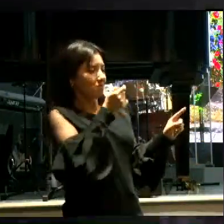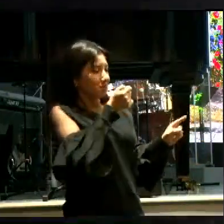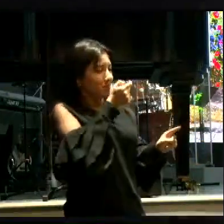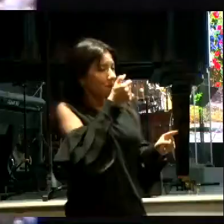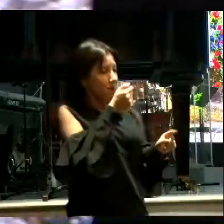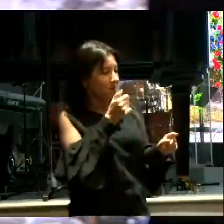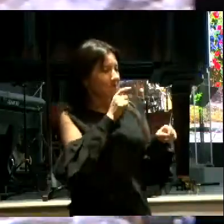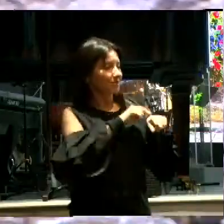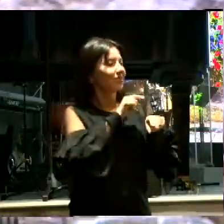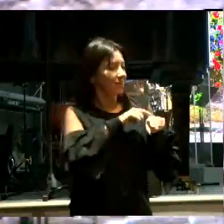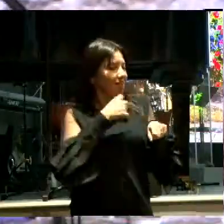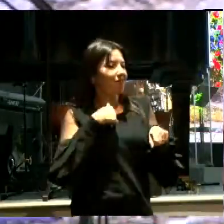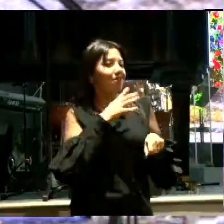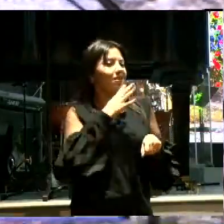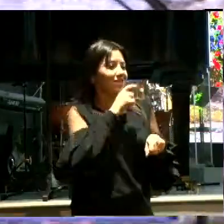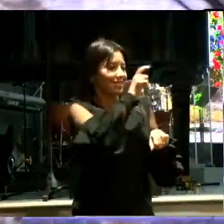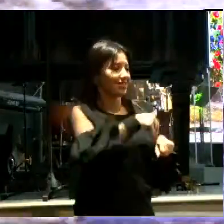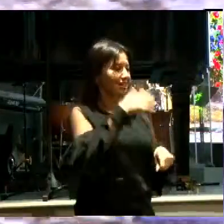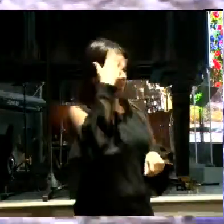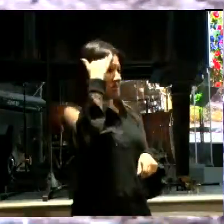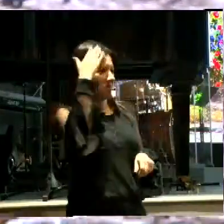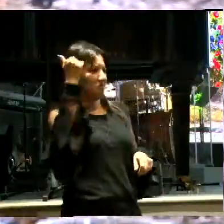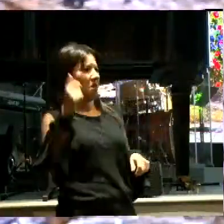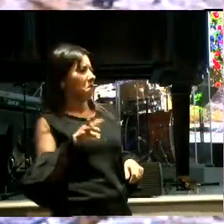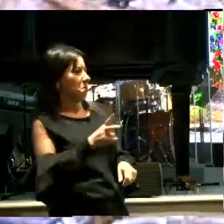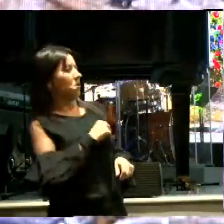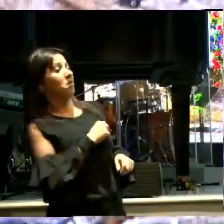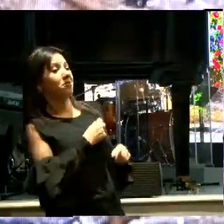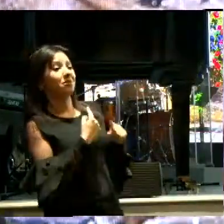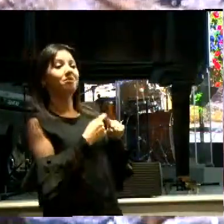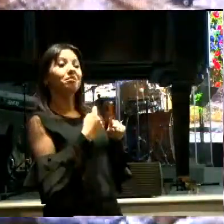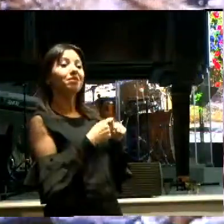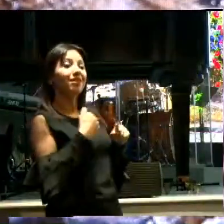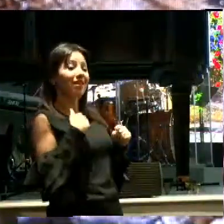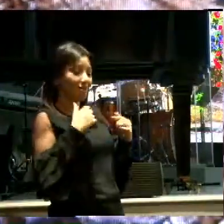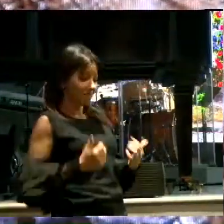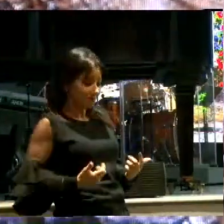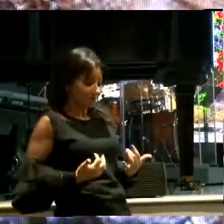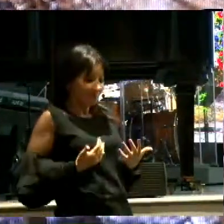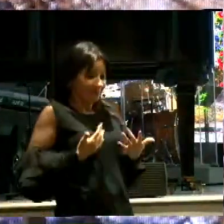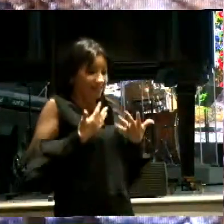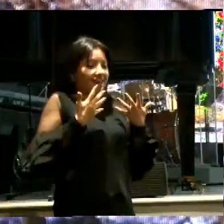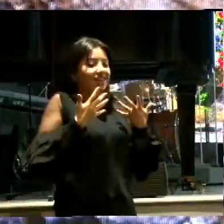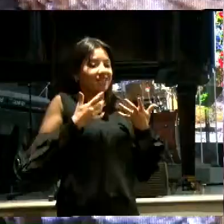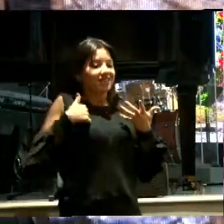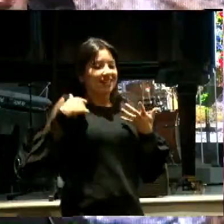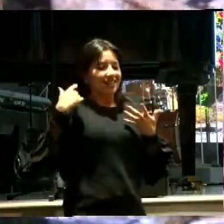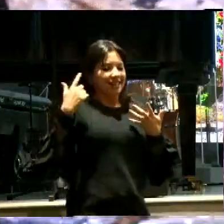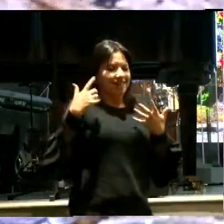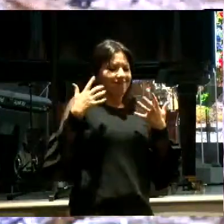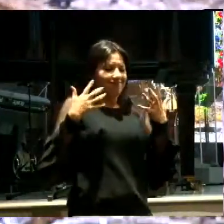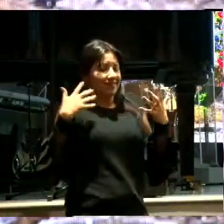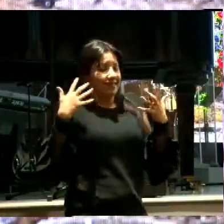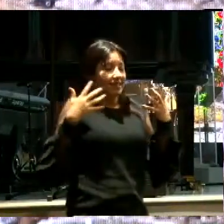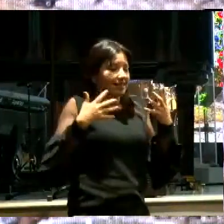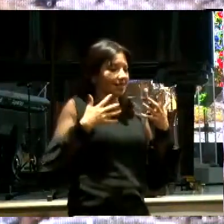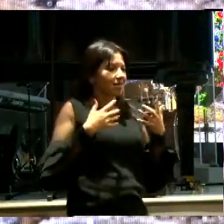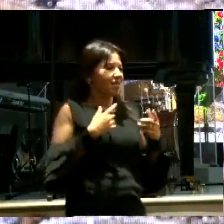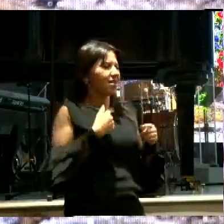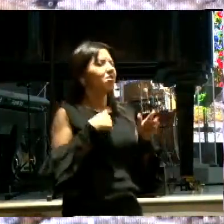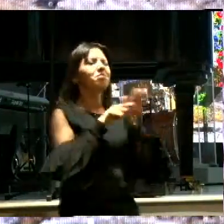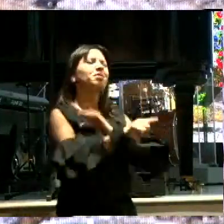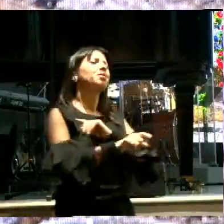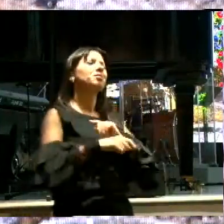Fiquei sabendo por quê? Porque eu, naquele auge daquelas minhas loucuras, agora eu te pergunto: para que ter loucura na